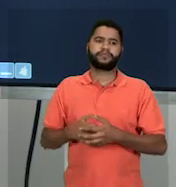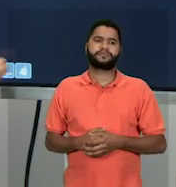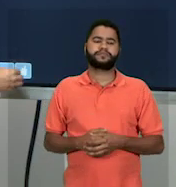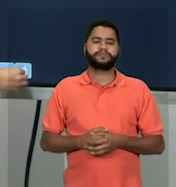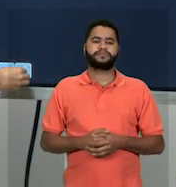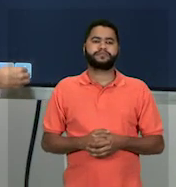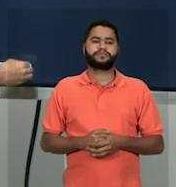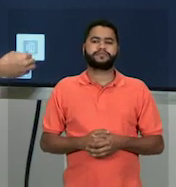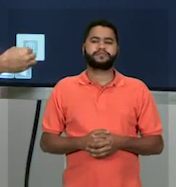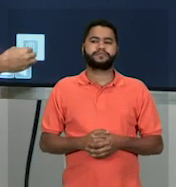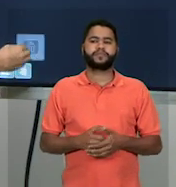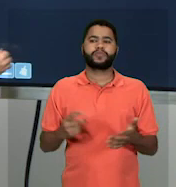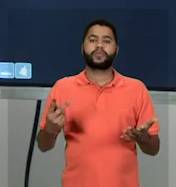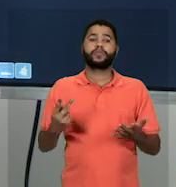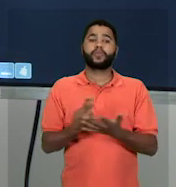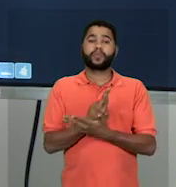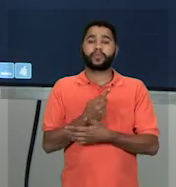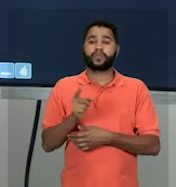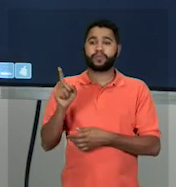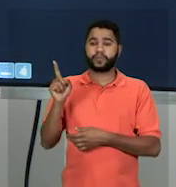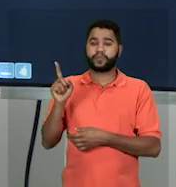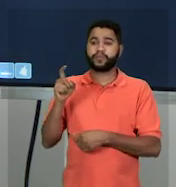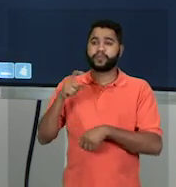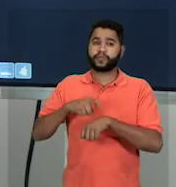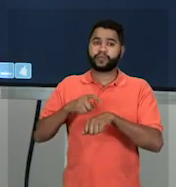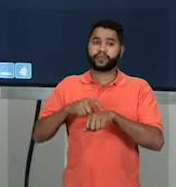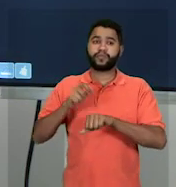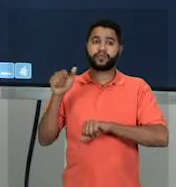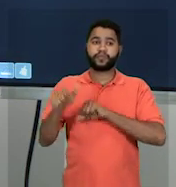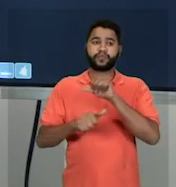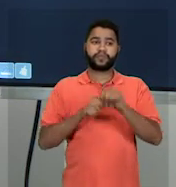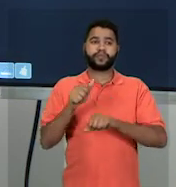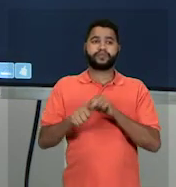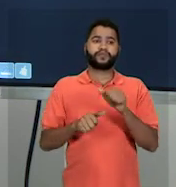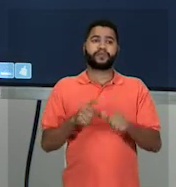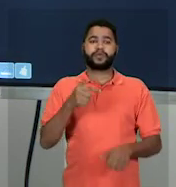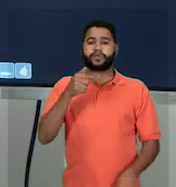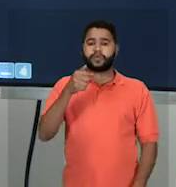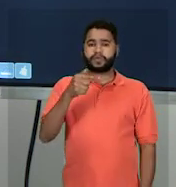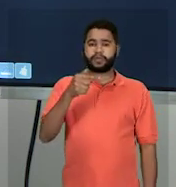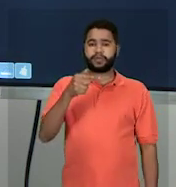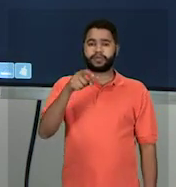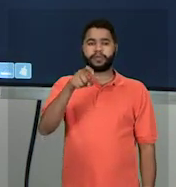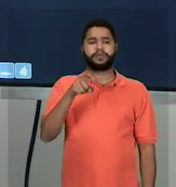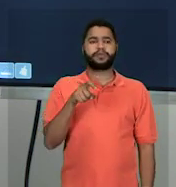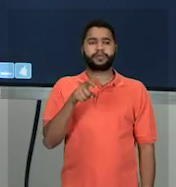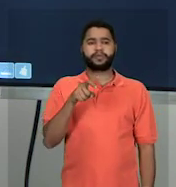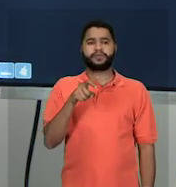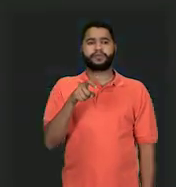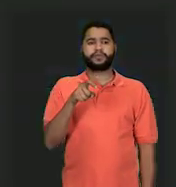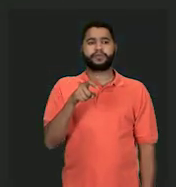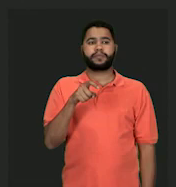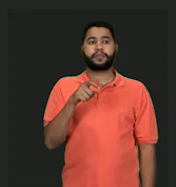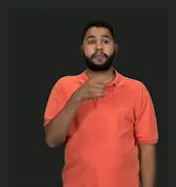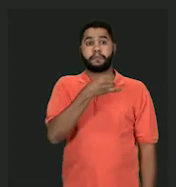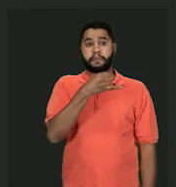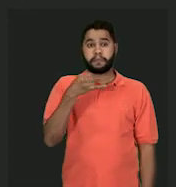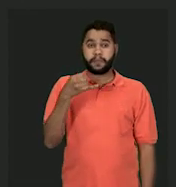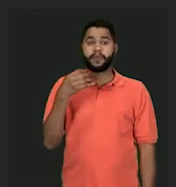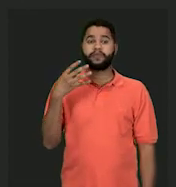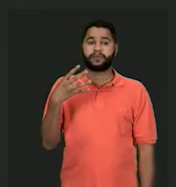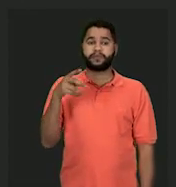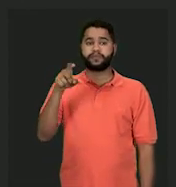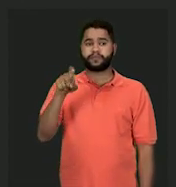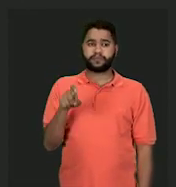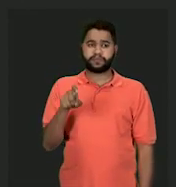sim então o que que vai acontecer na hora de trocar de membro vai ficar assim 7x -